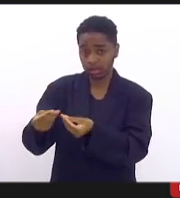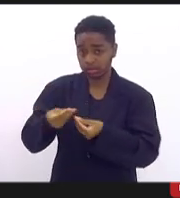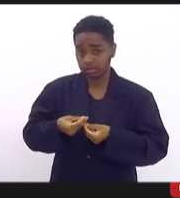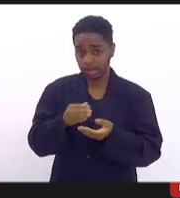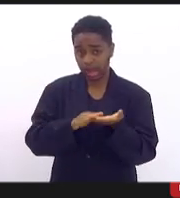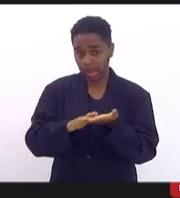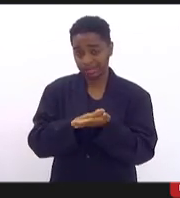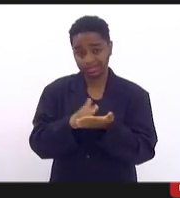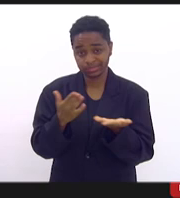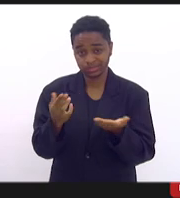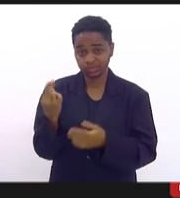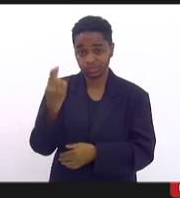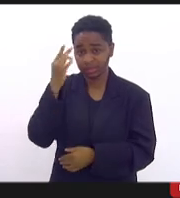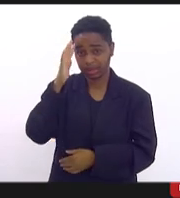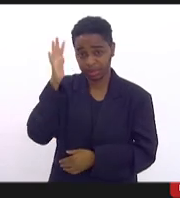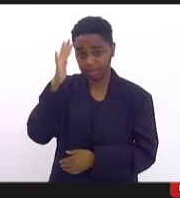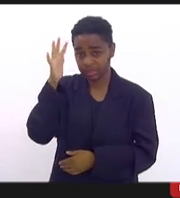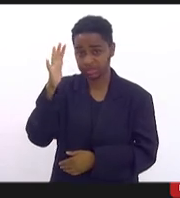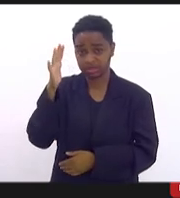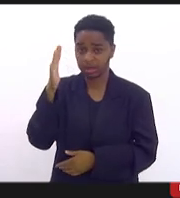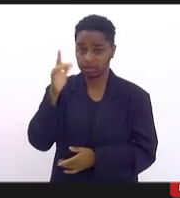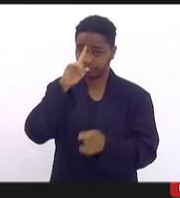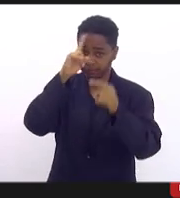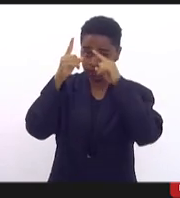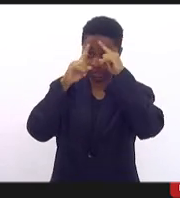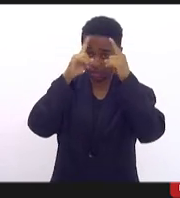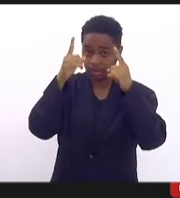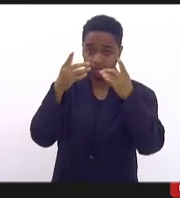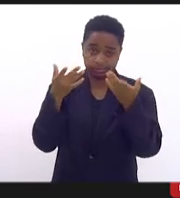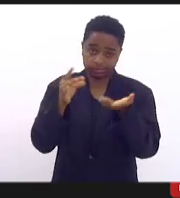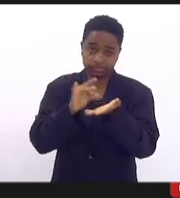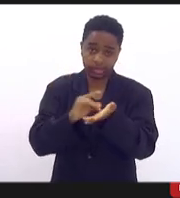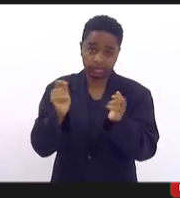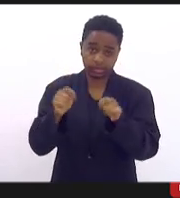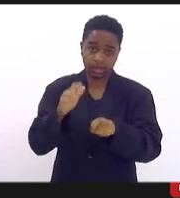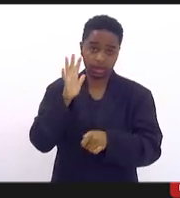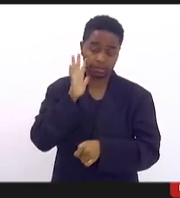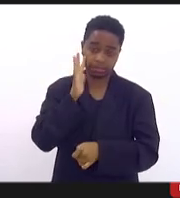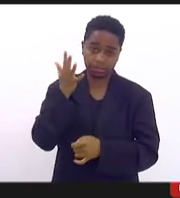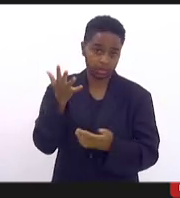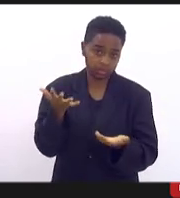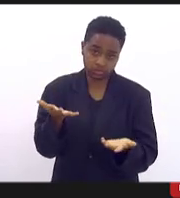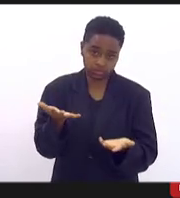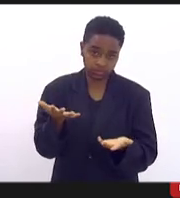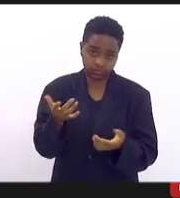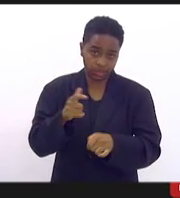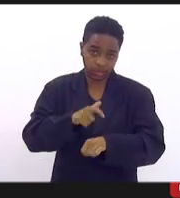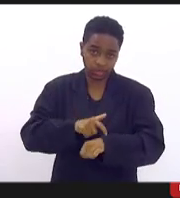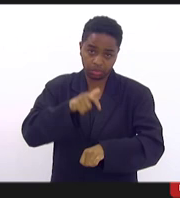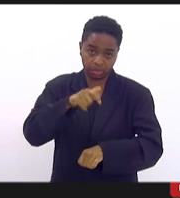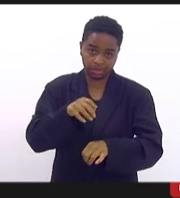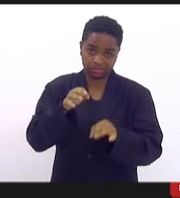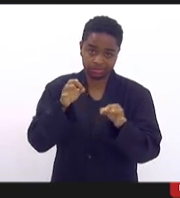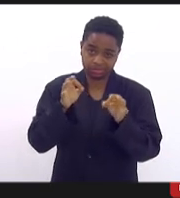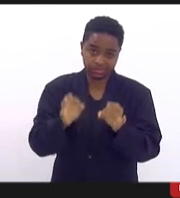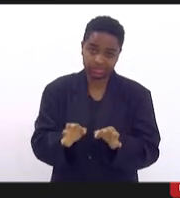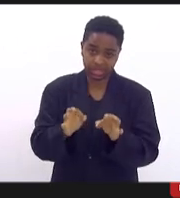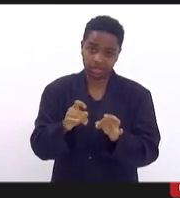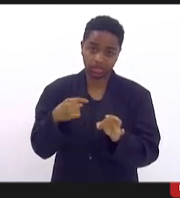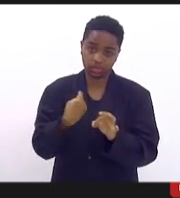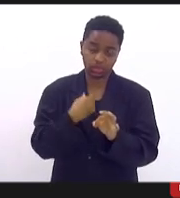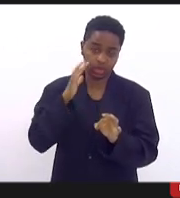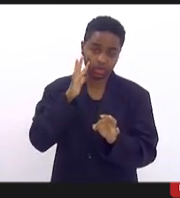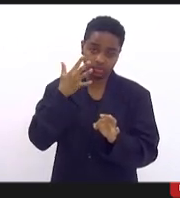pode imaginar ou supor que isso vá ser resolvido no time que a gente já